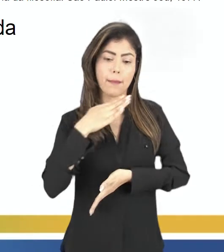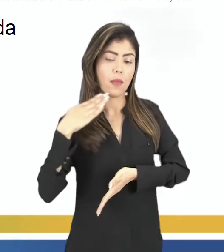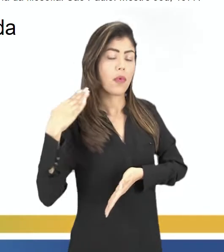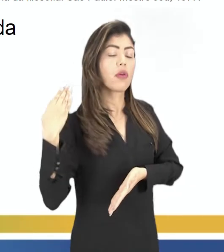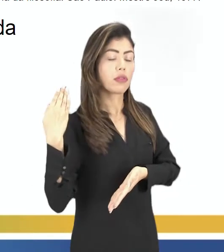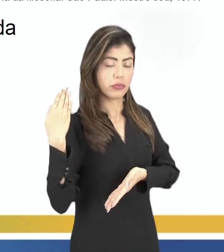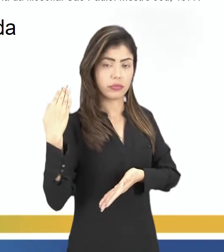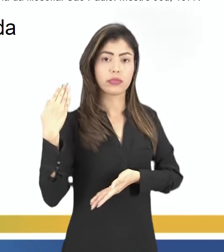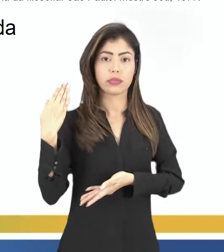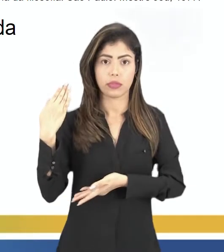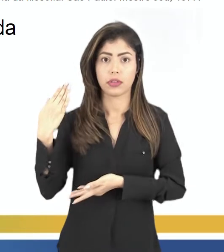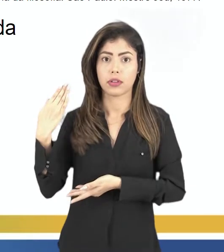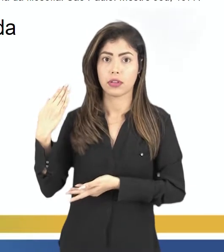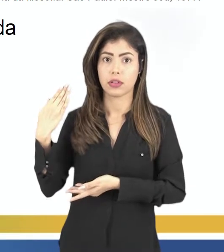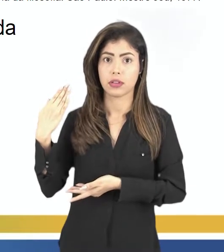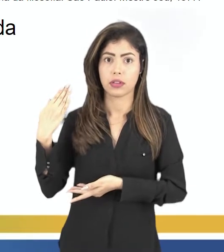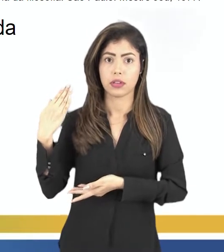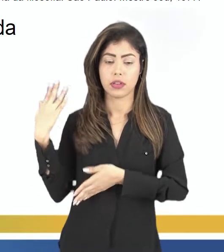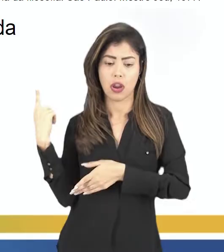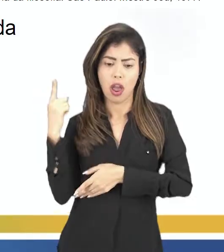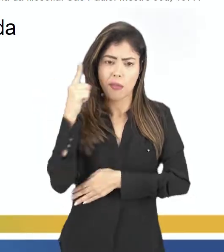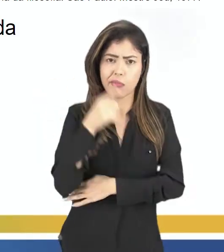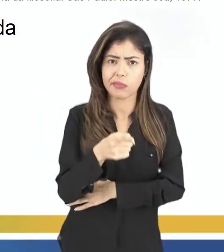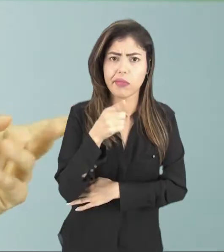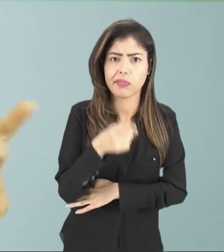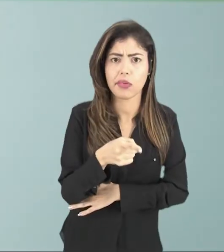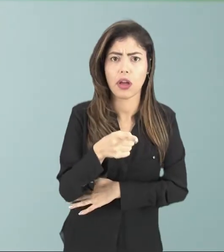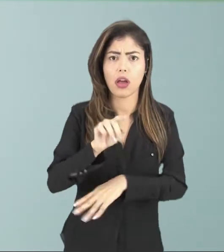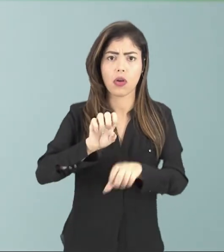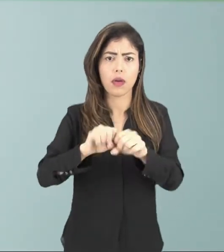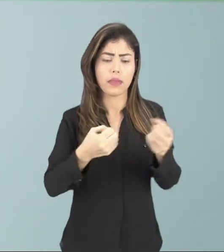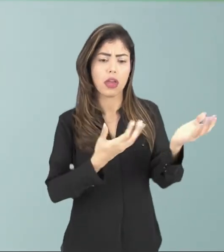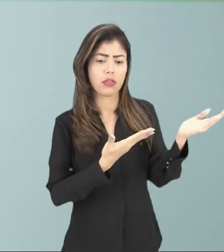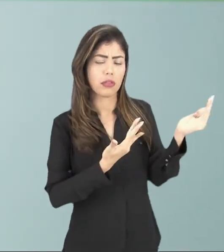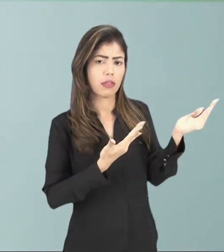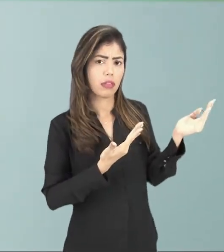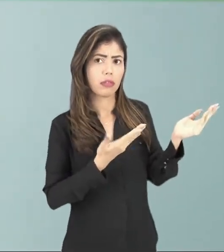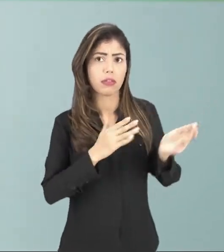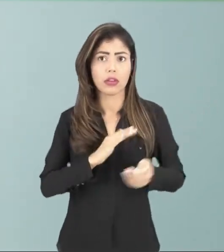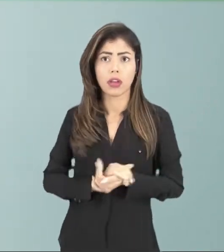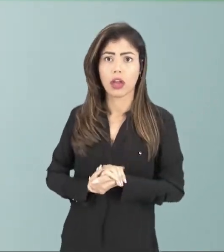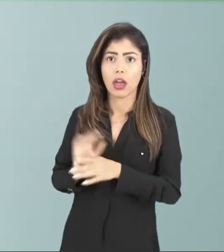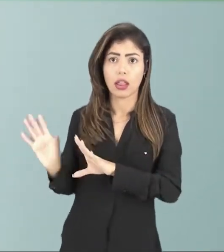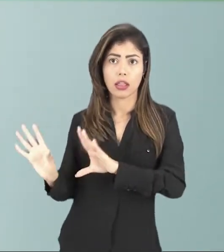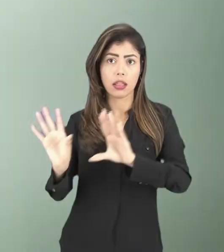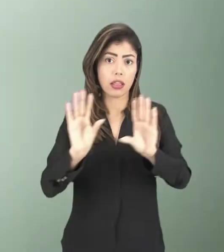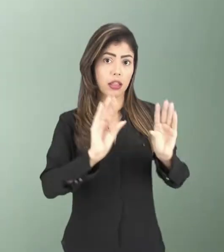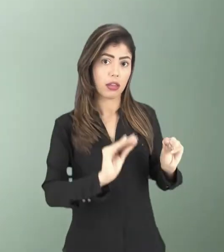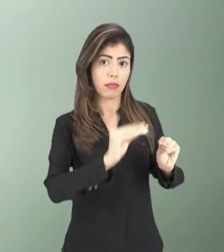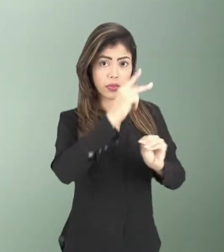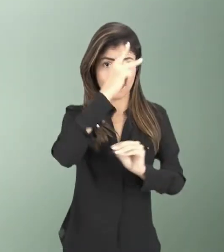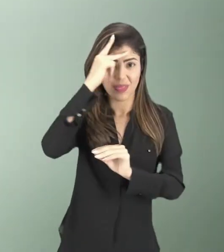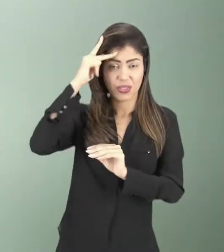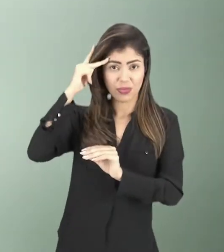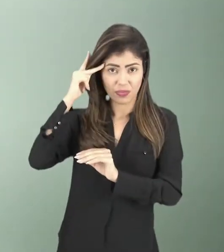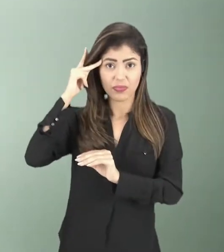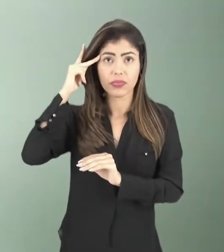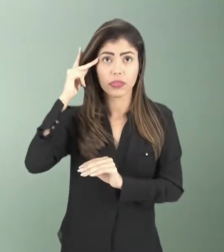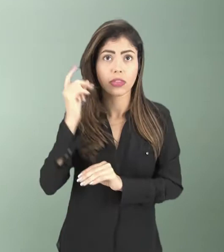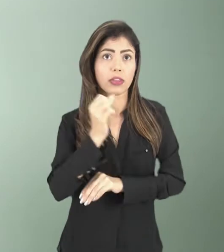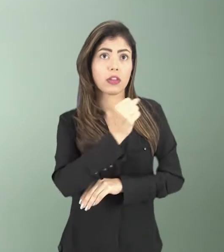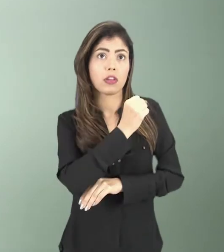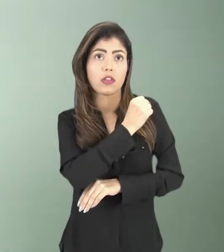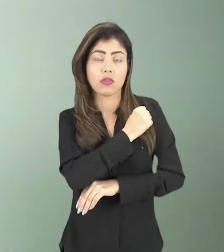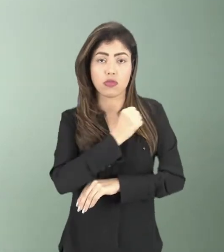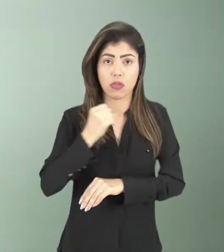morte. Por a acusação de que ele corrompia a juventude, ó, ele leva as pessoas a. E Sócrates tinha